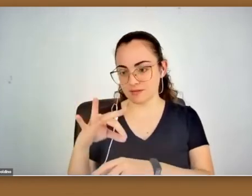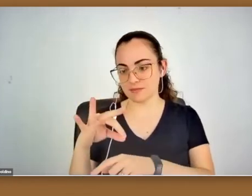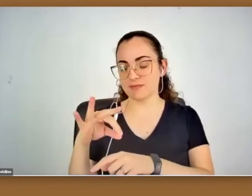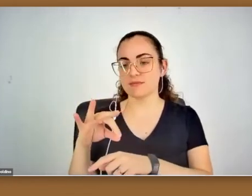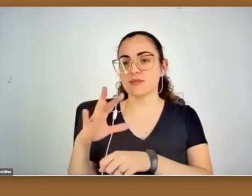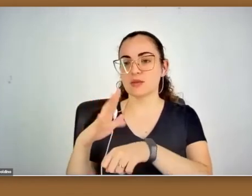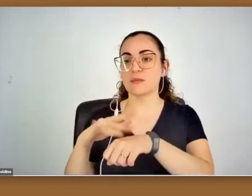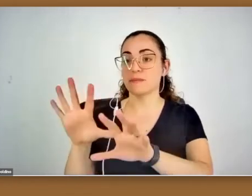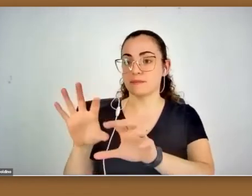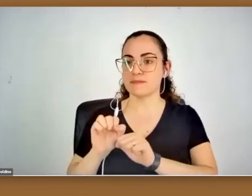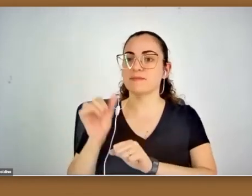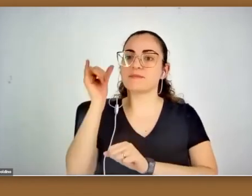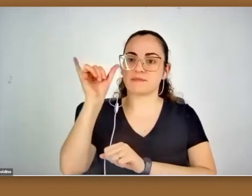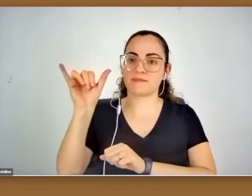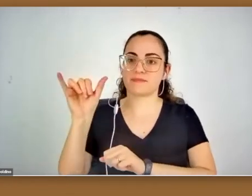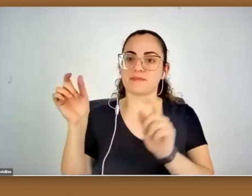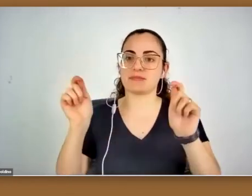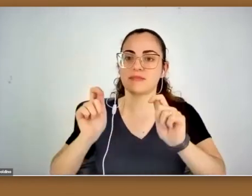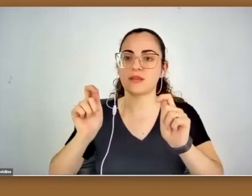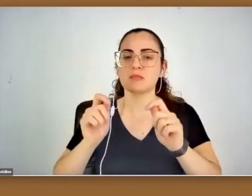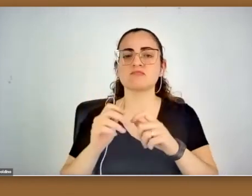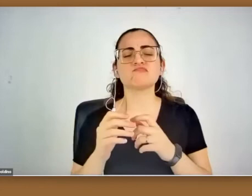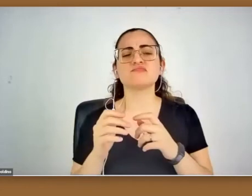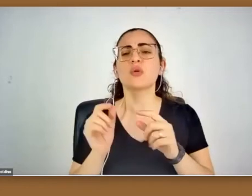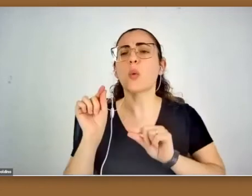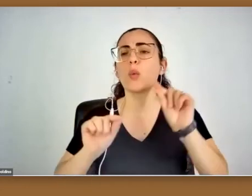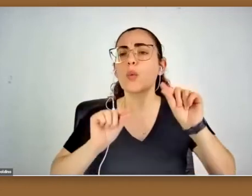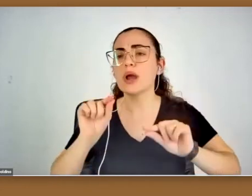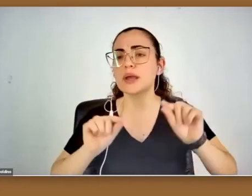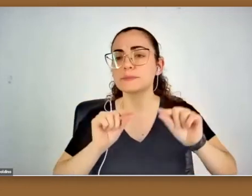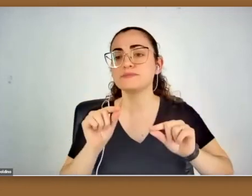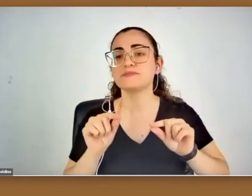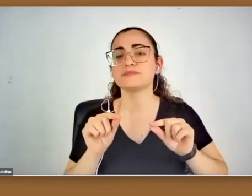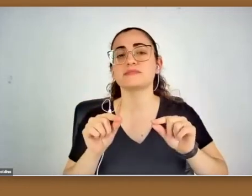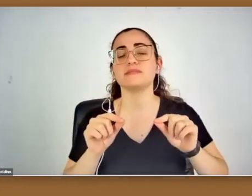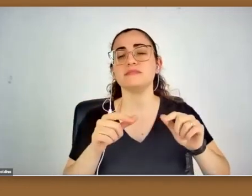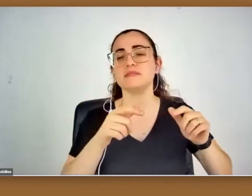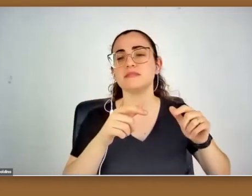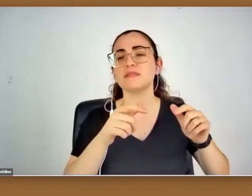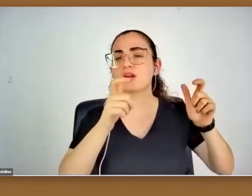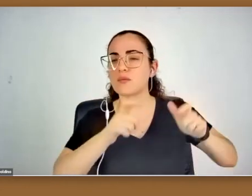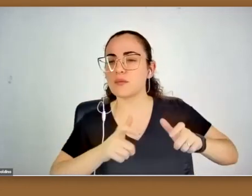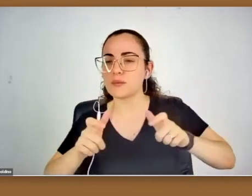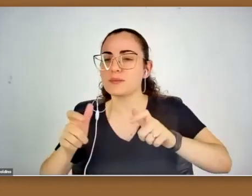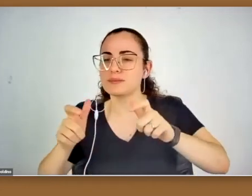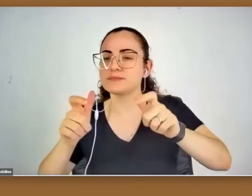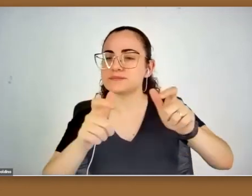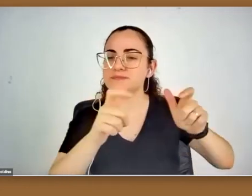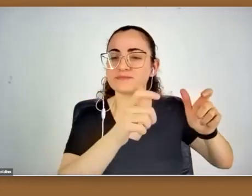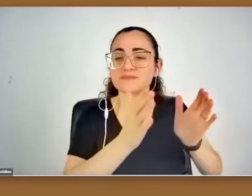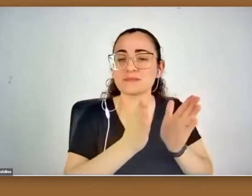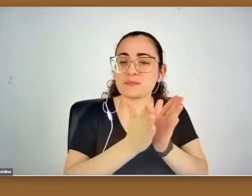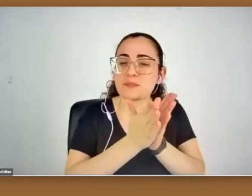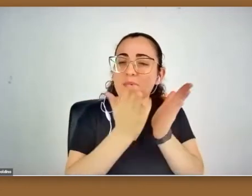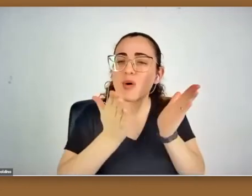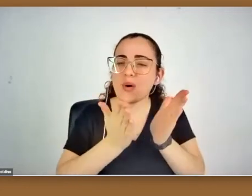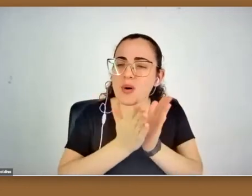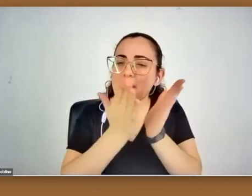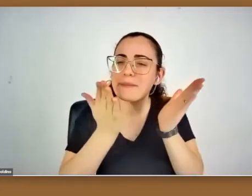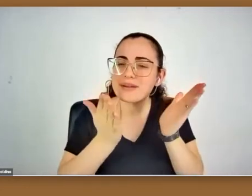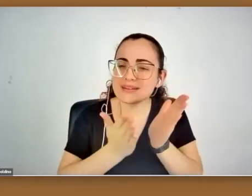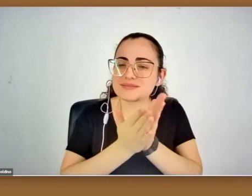delas, tá? Lembra que isso está... regiões mais pobres, elas tendem a ser muito